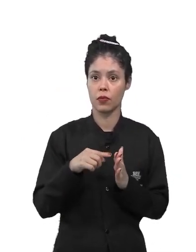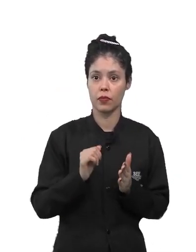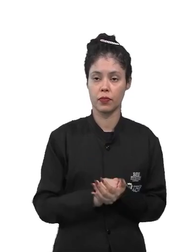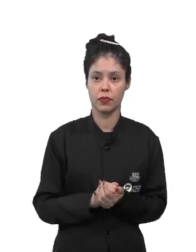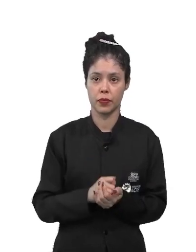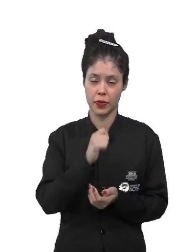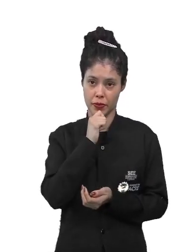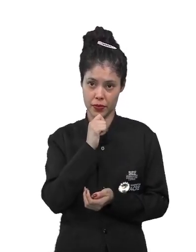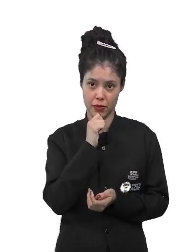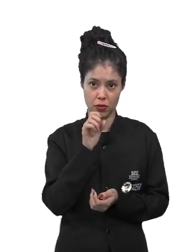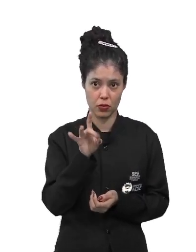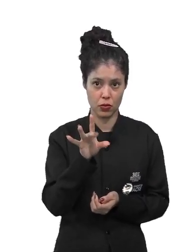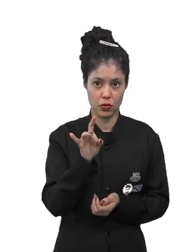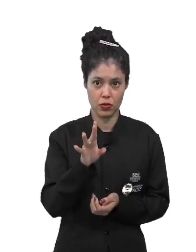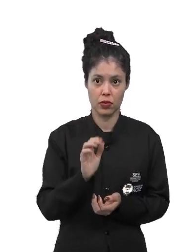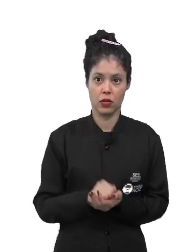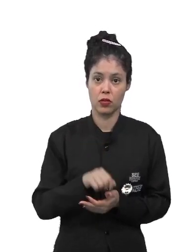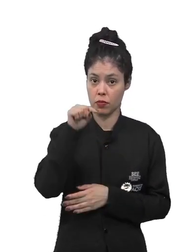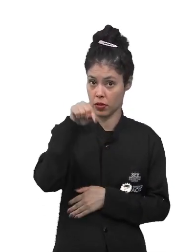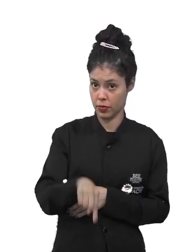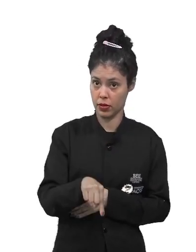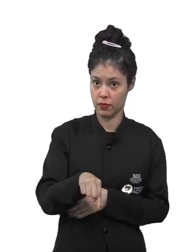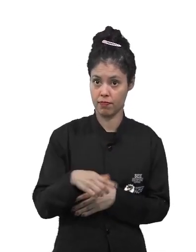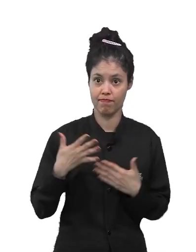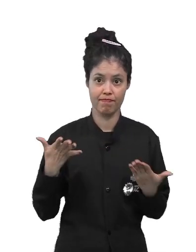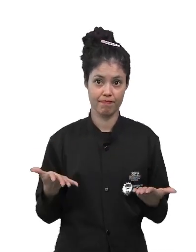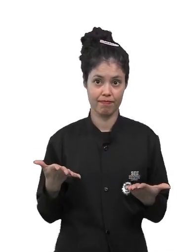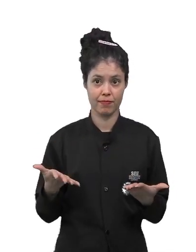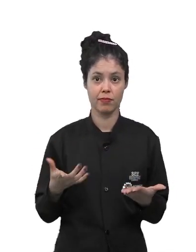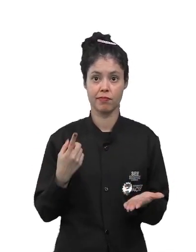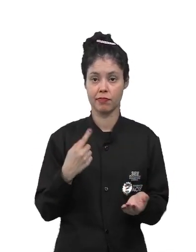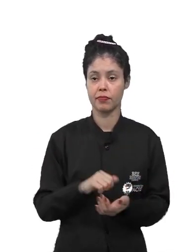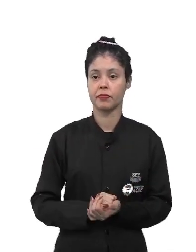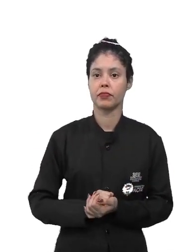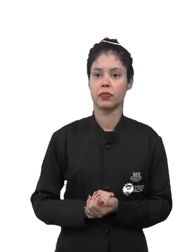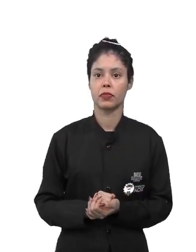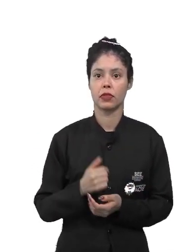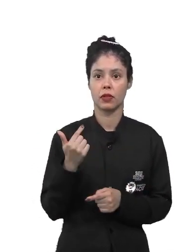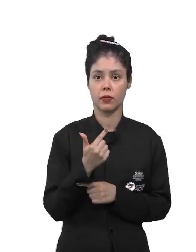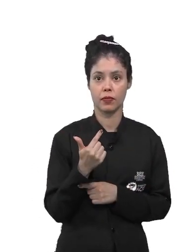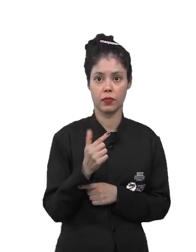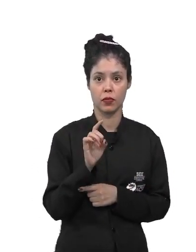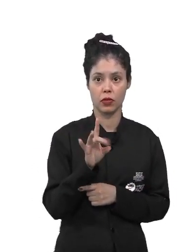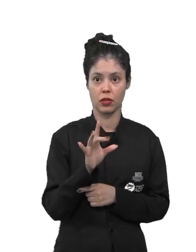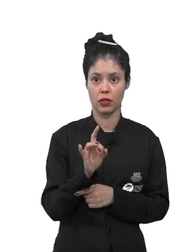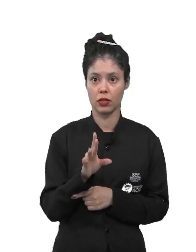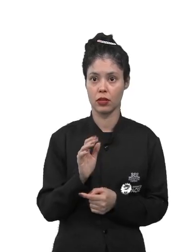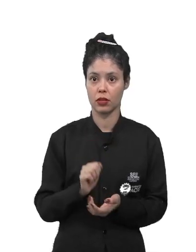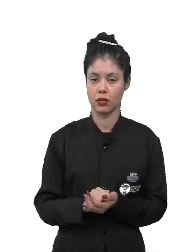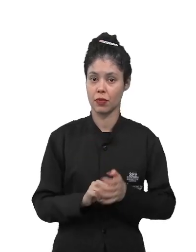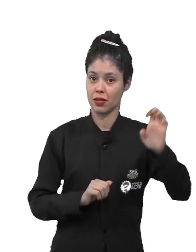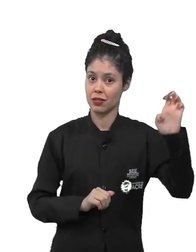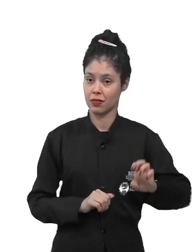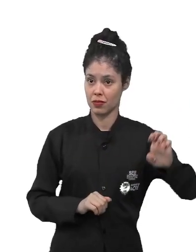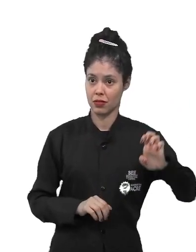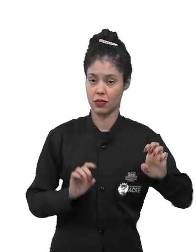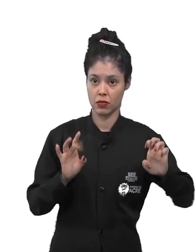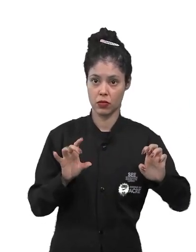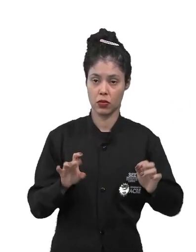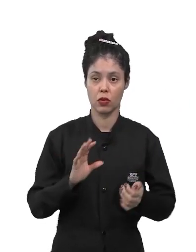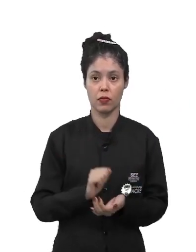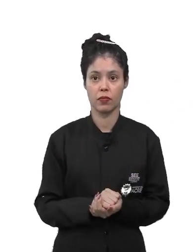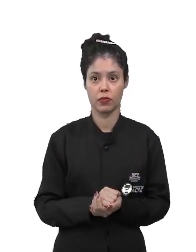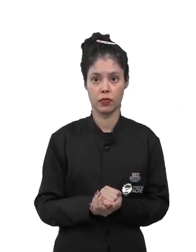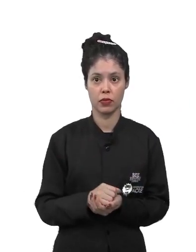4, ele apenas é um ponto para baixo. Já considera, né? O 2, apenas um ponto para a esquerda.